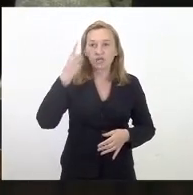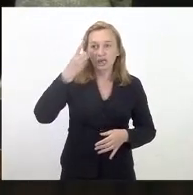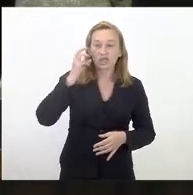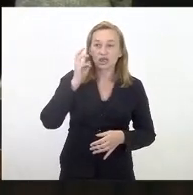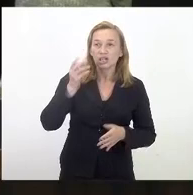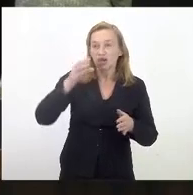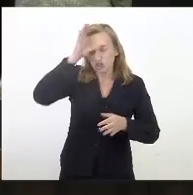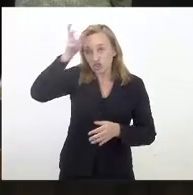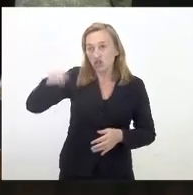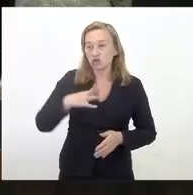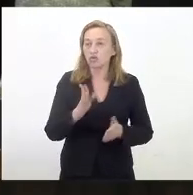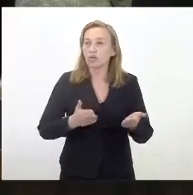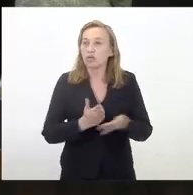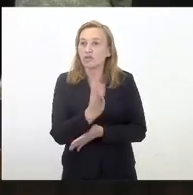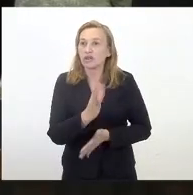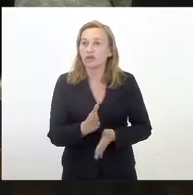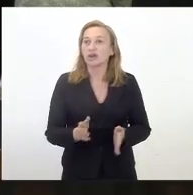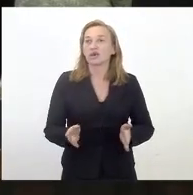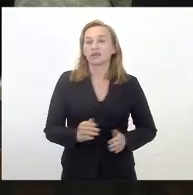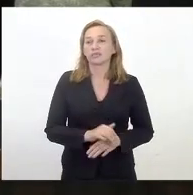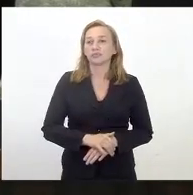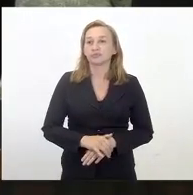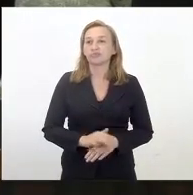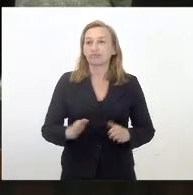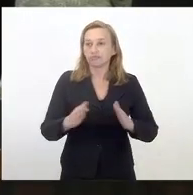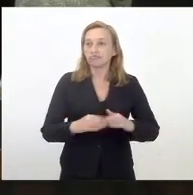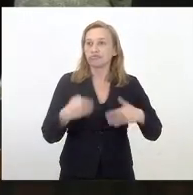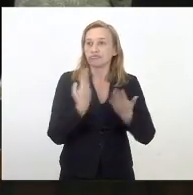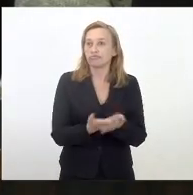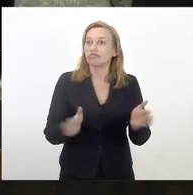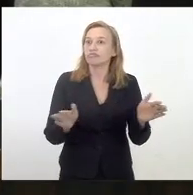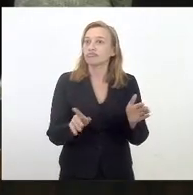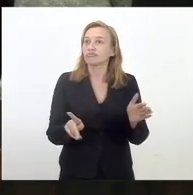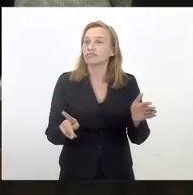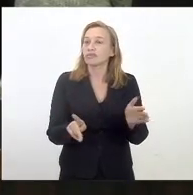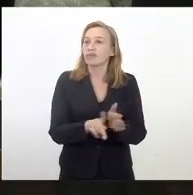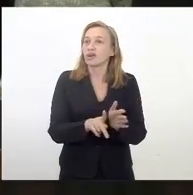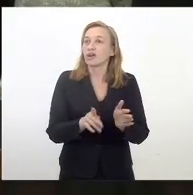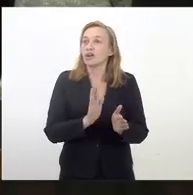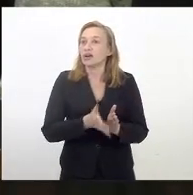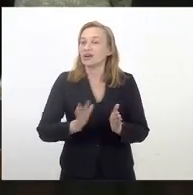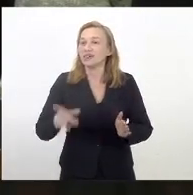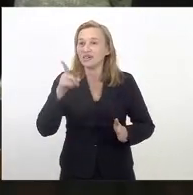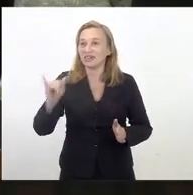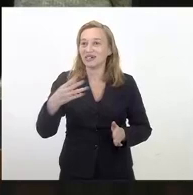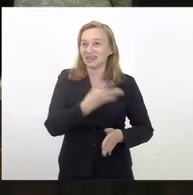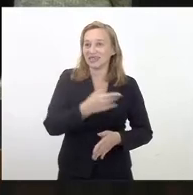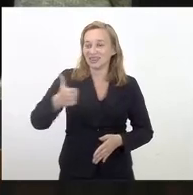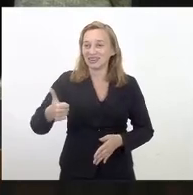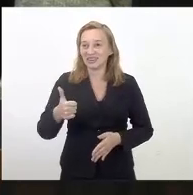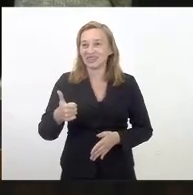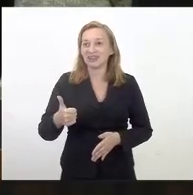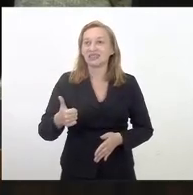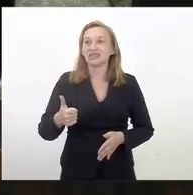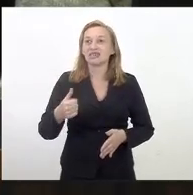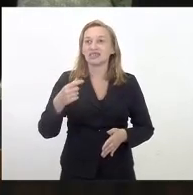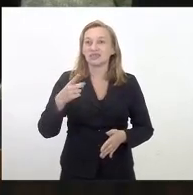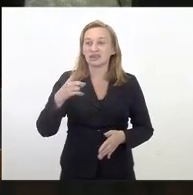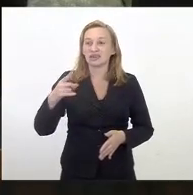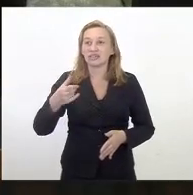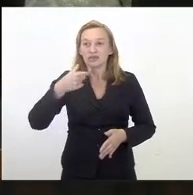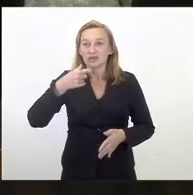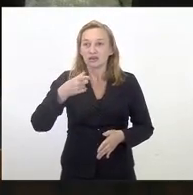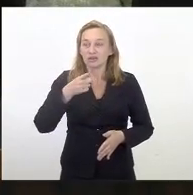tia Juci eu acho que a prova eles estão aprovar e é quem que usou na ordem do dia do projeto de lei nº 4116 21